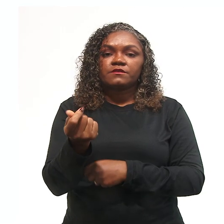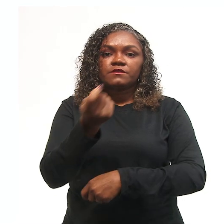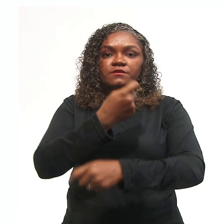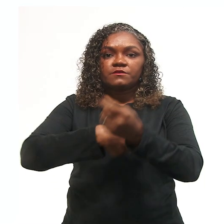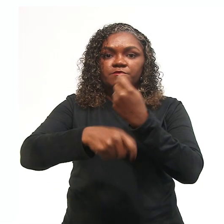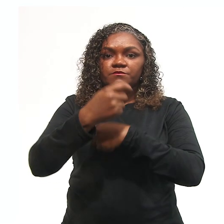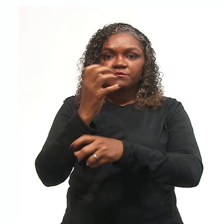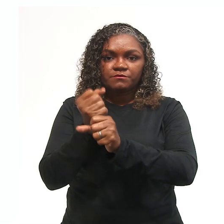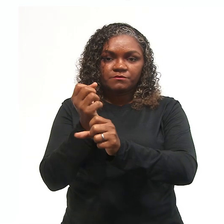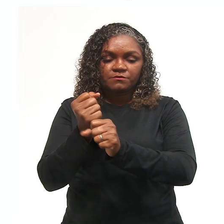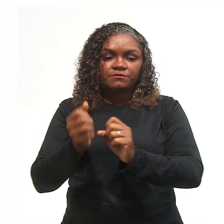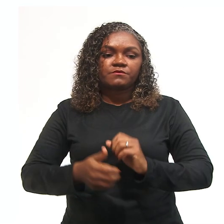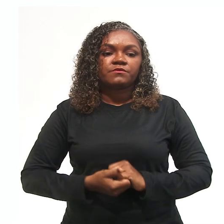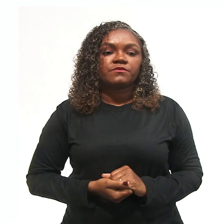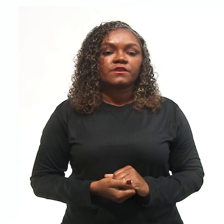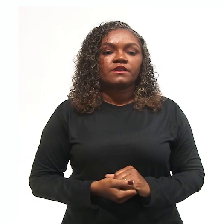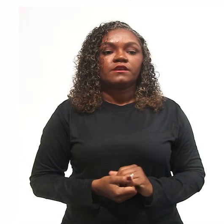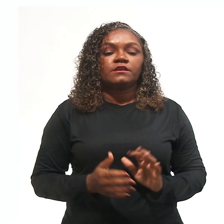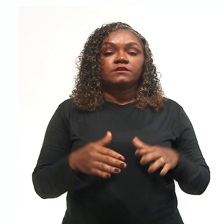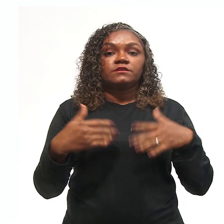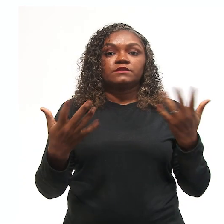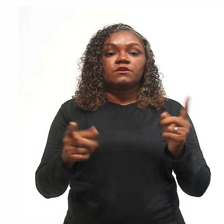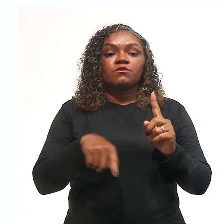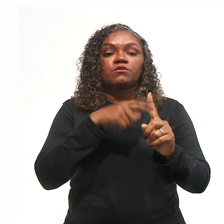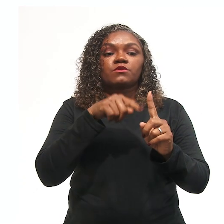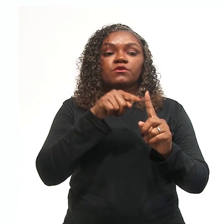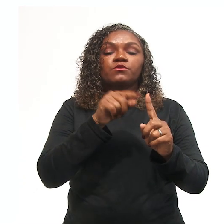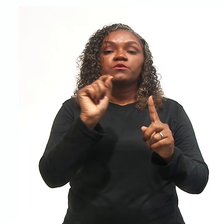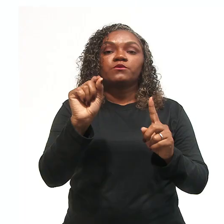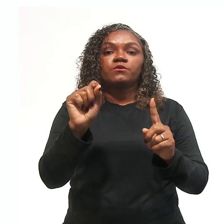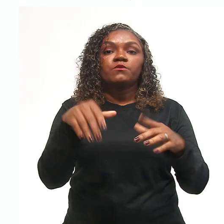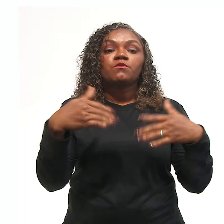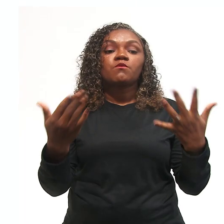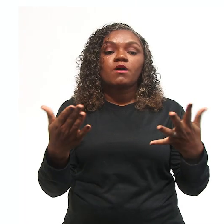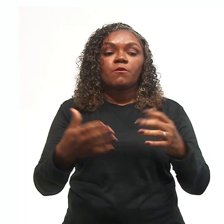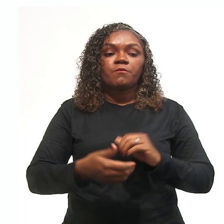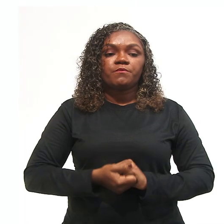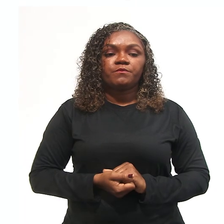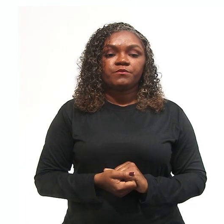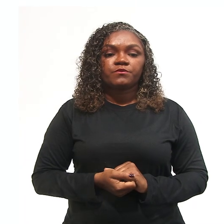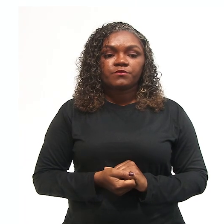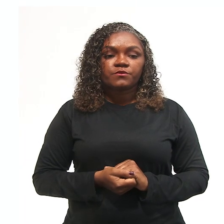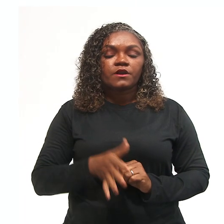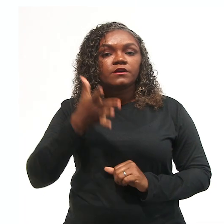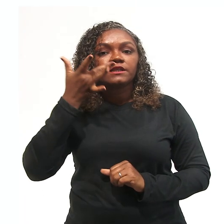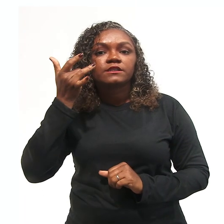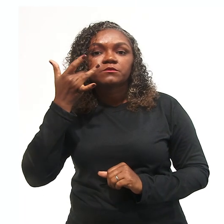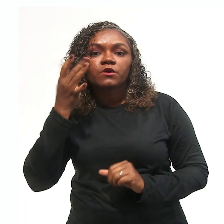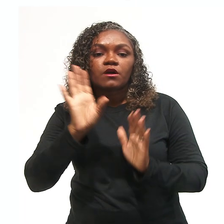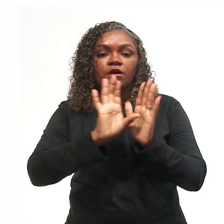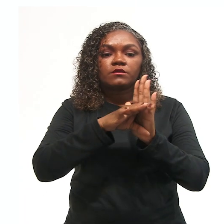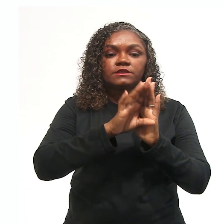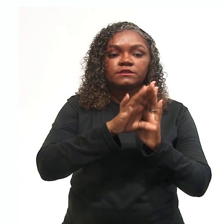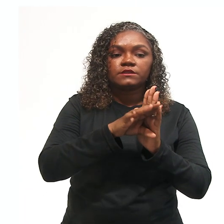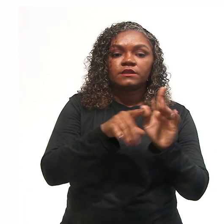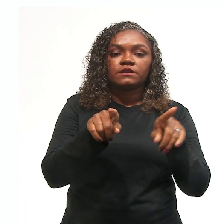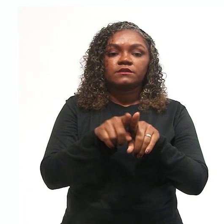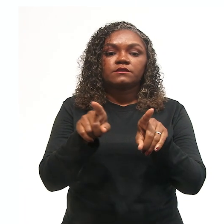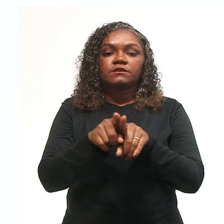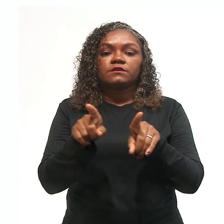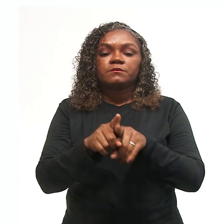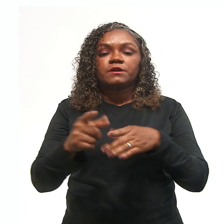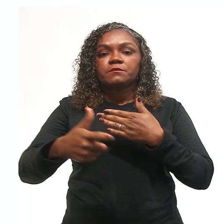e orçamentária, Então, essa aula possui como objetivos explorar os conceitos e funções clássicas